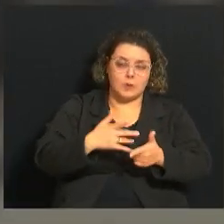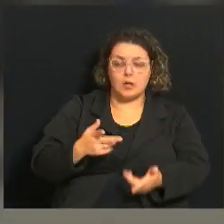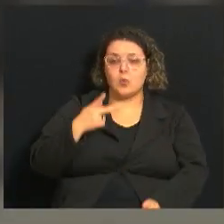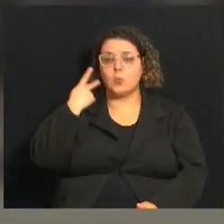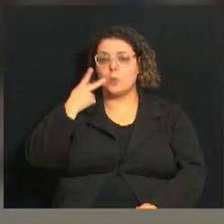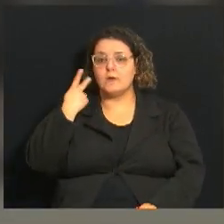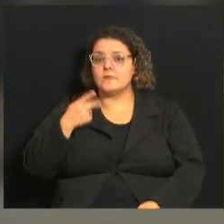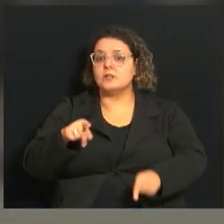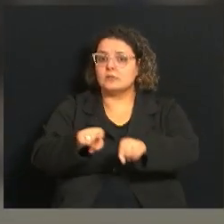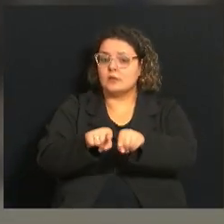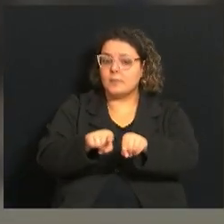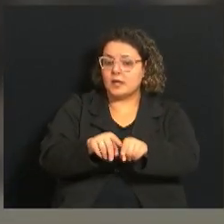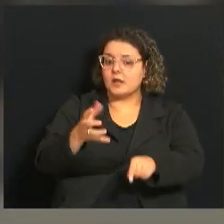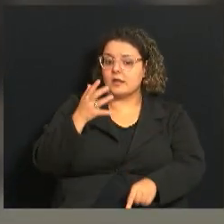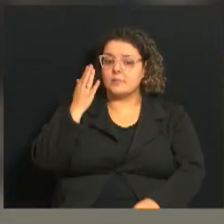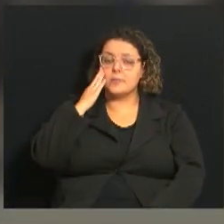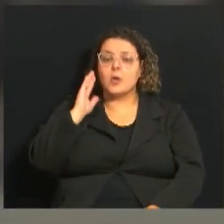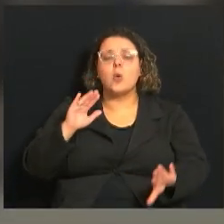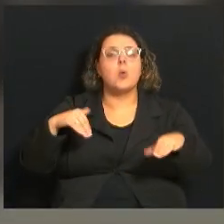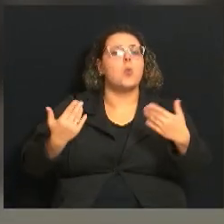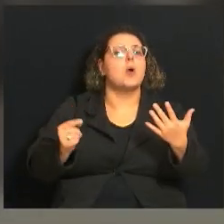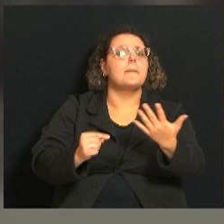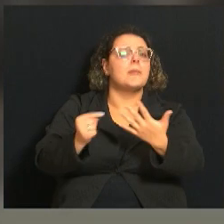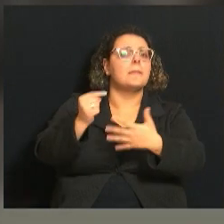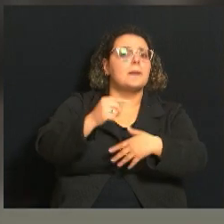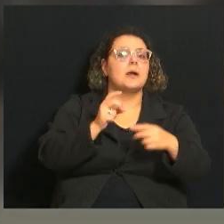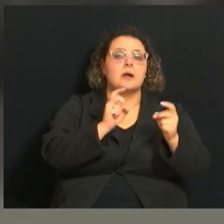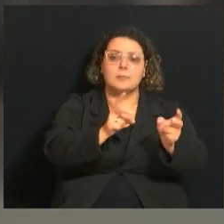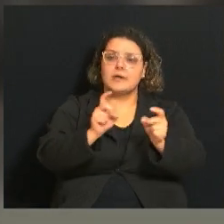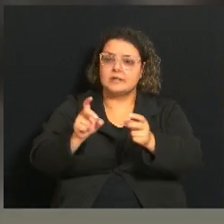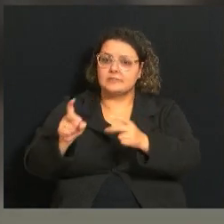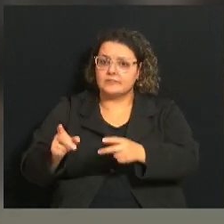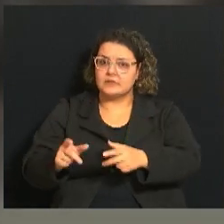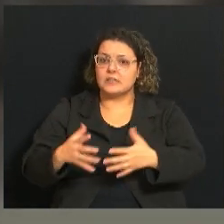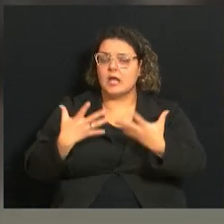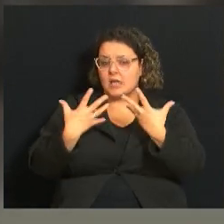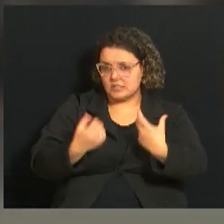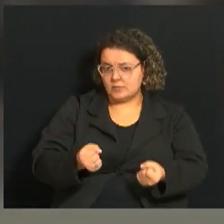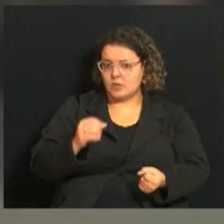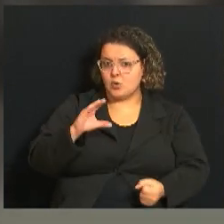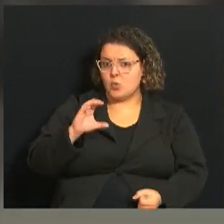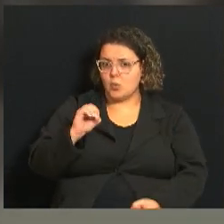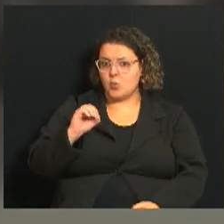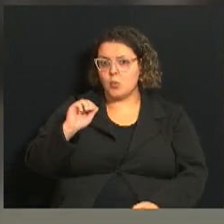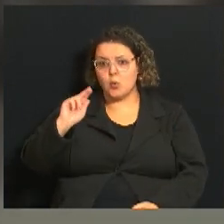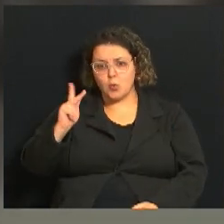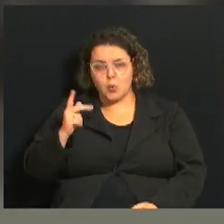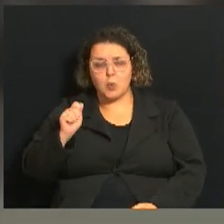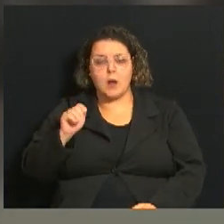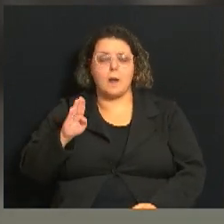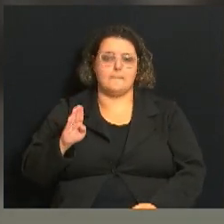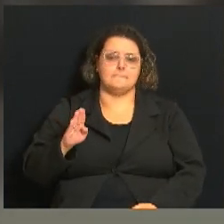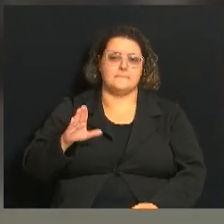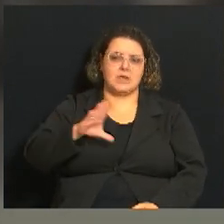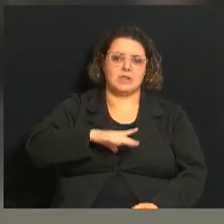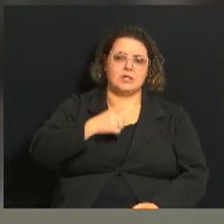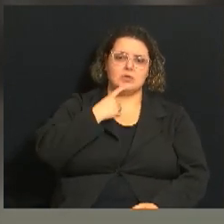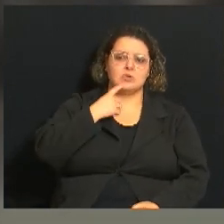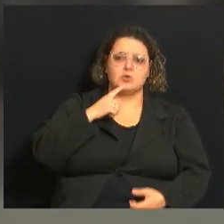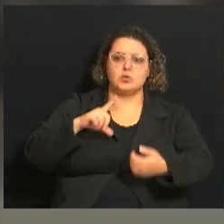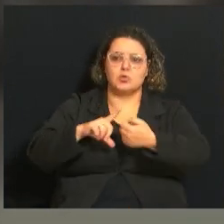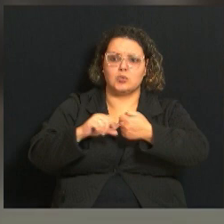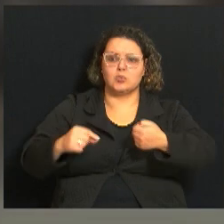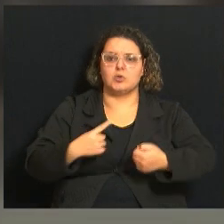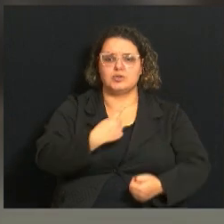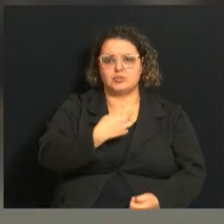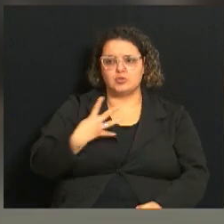também quer saber quais serão os critérios para a venda de imóveis recebidos pela Coab Campinas em razão da previsão do artigo 14